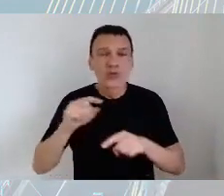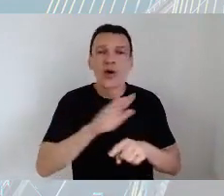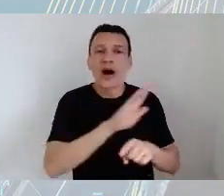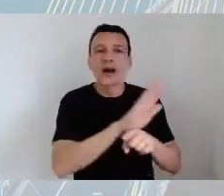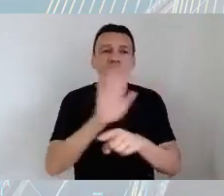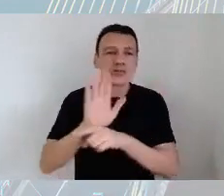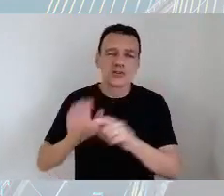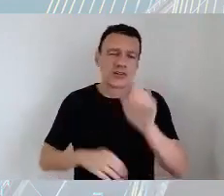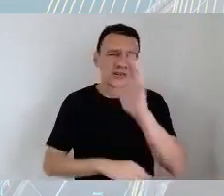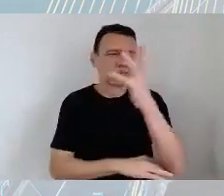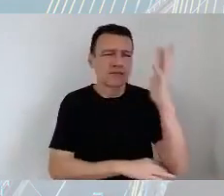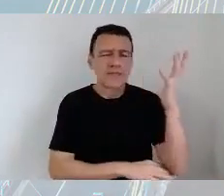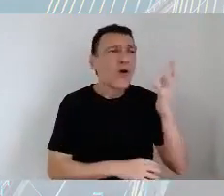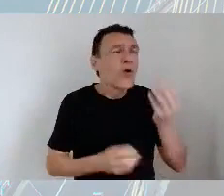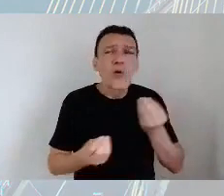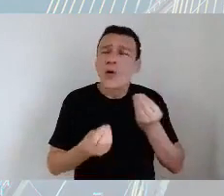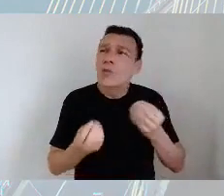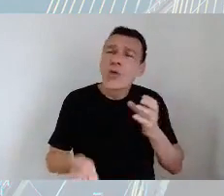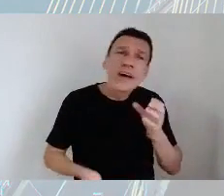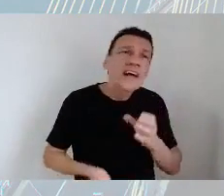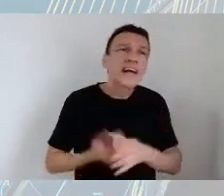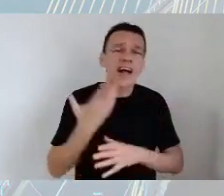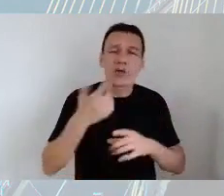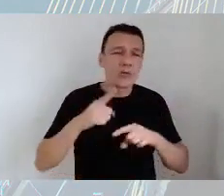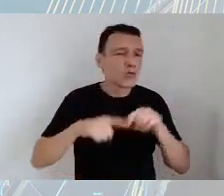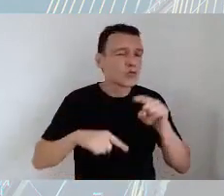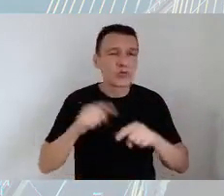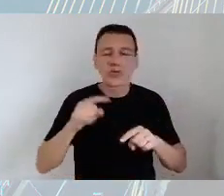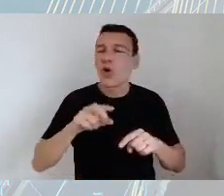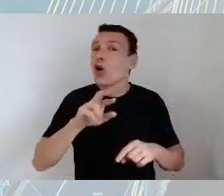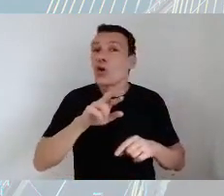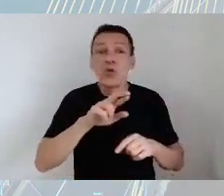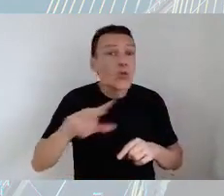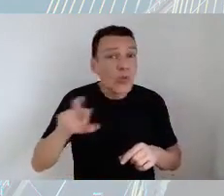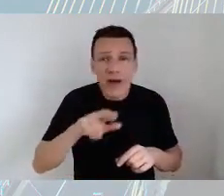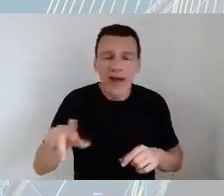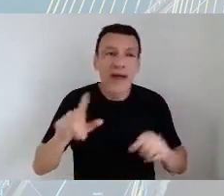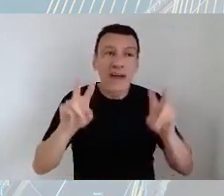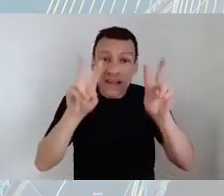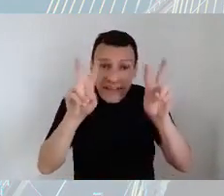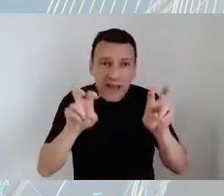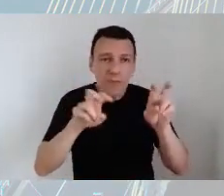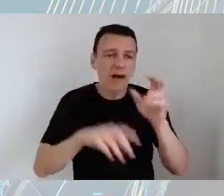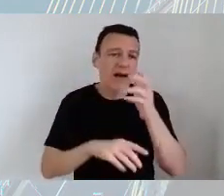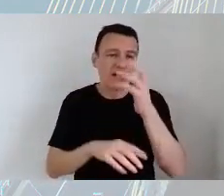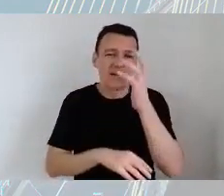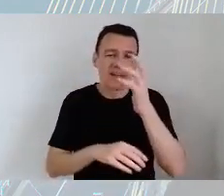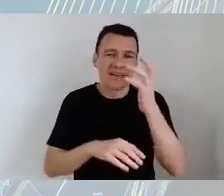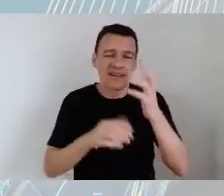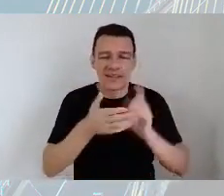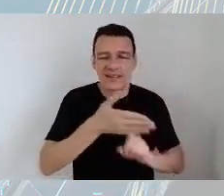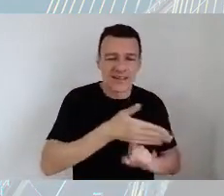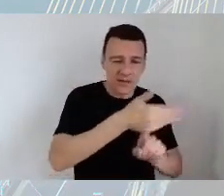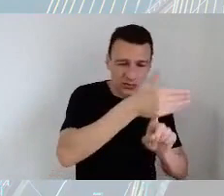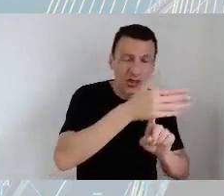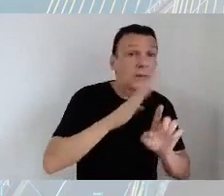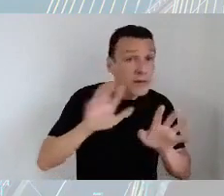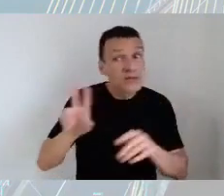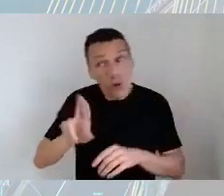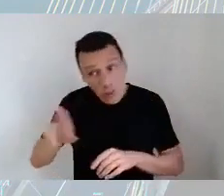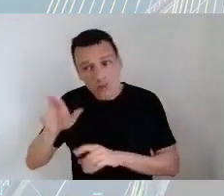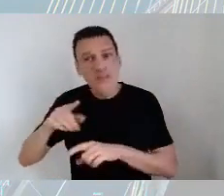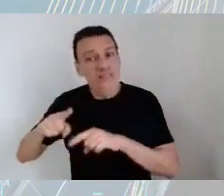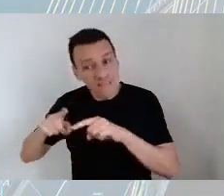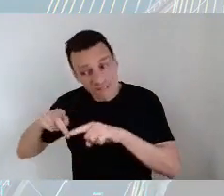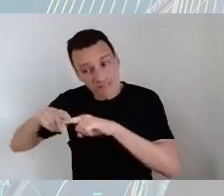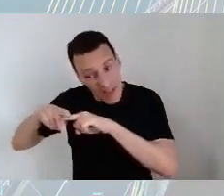um produto não tecnológico com ferramentas tecnológicas. E para você que é de negócio, levanta a mão quem é de negócio, PO,